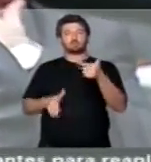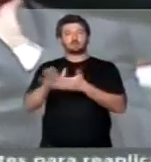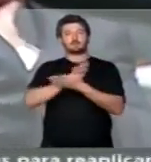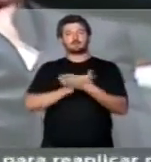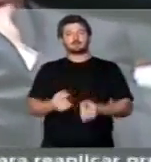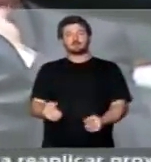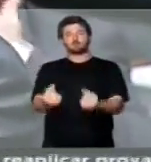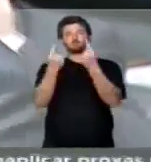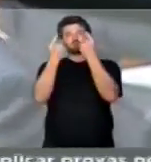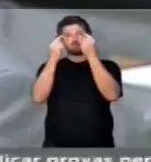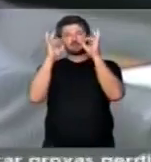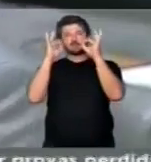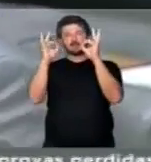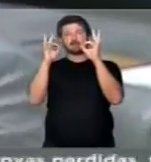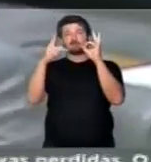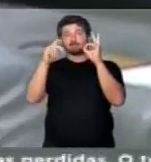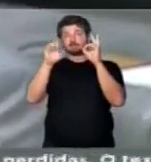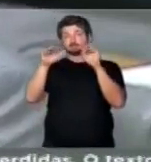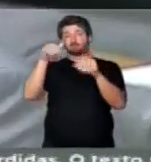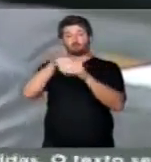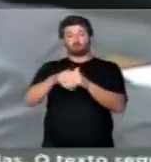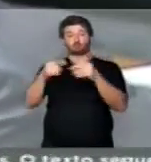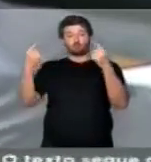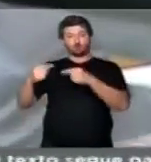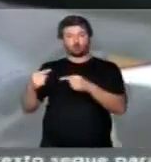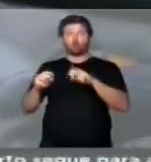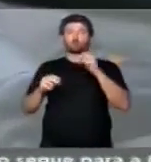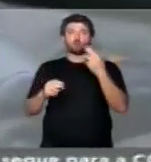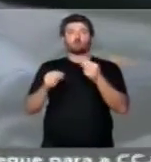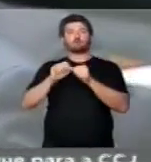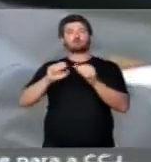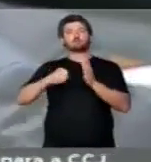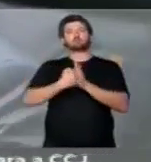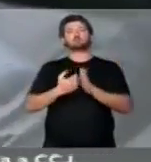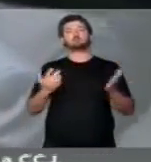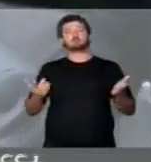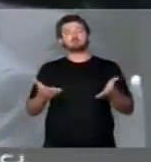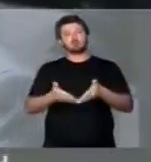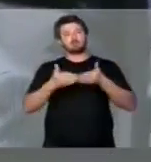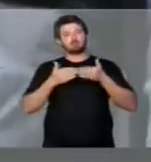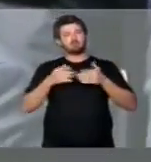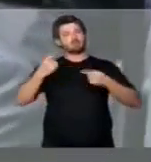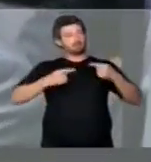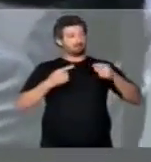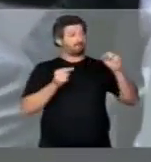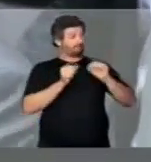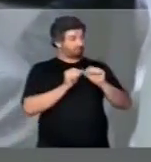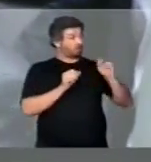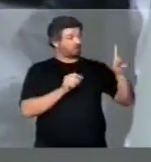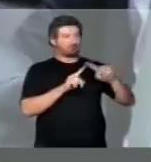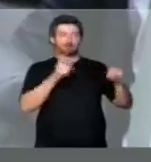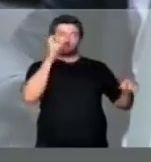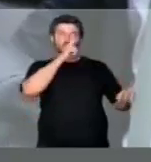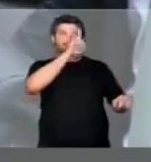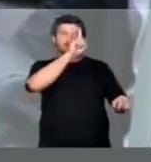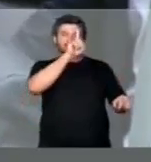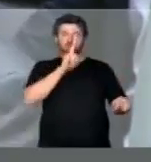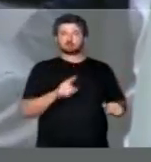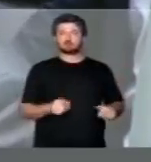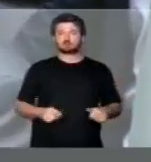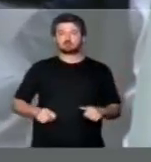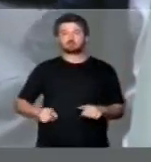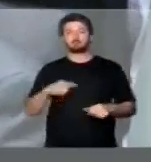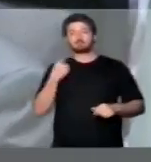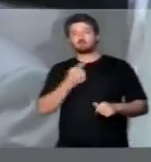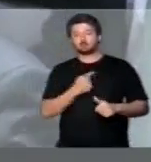só aonde o PSDB tenha votado contra ou tenha realizado obstrução. Então façam seu debate, mas não mintam para o povo brasileiro.